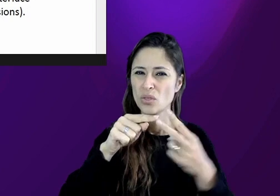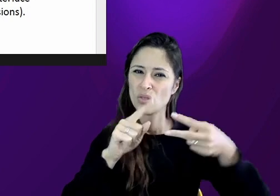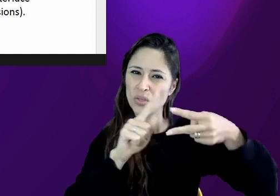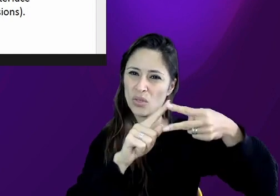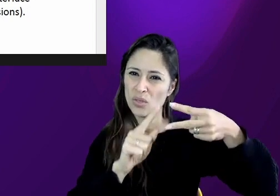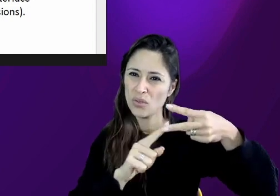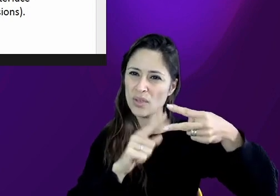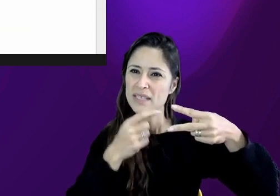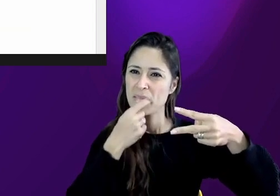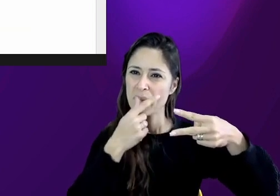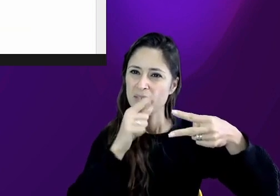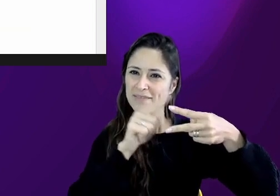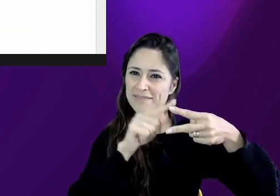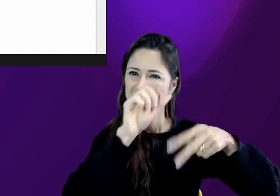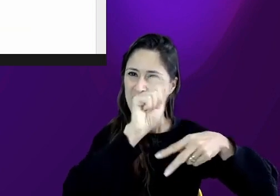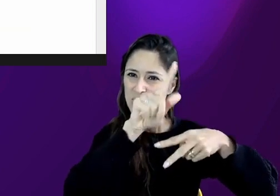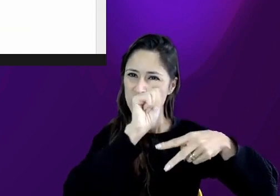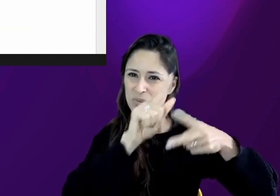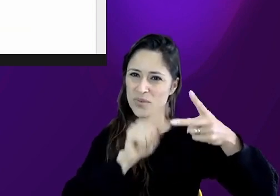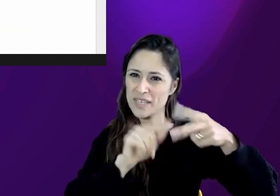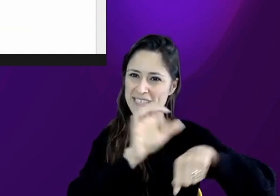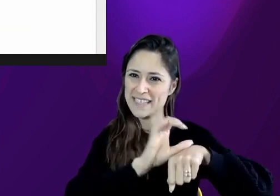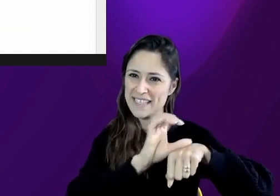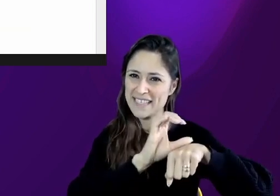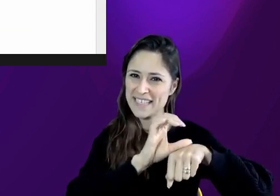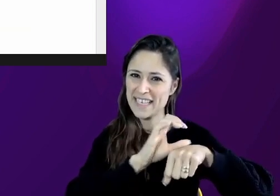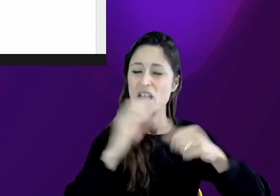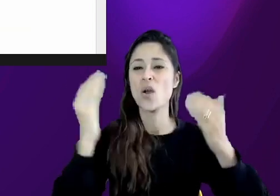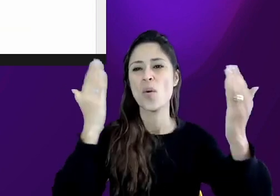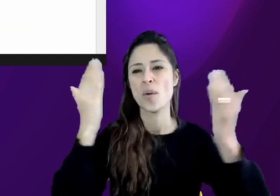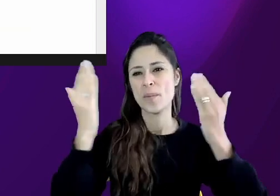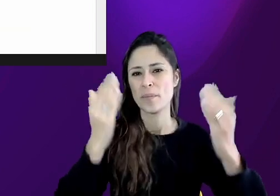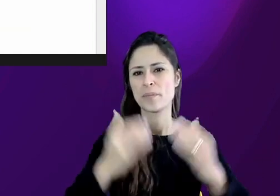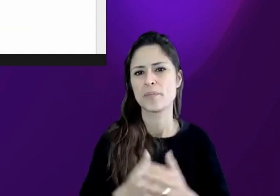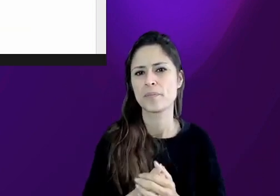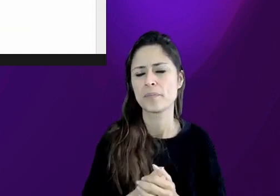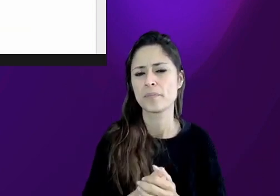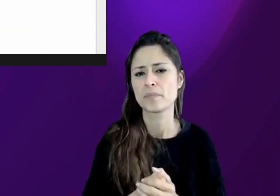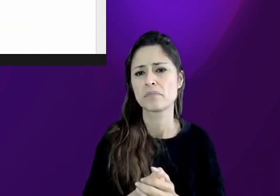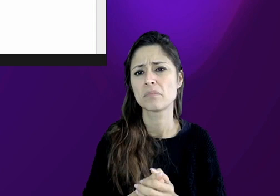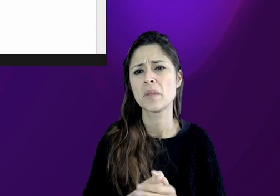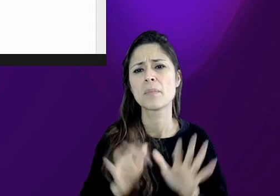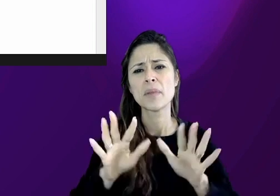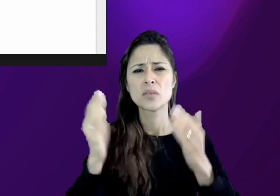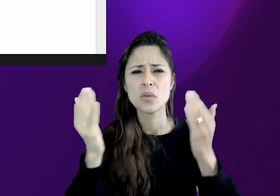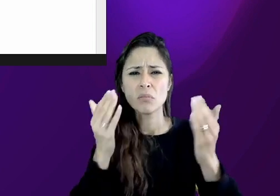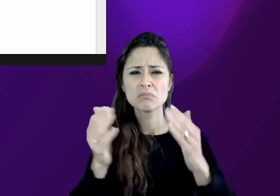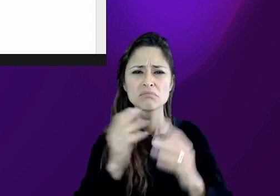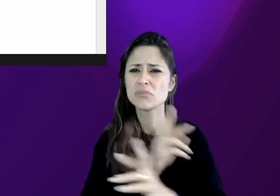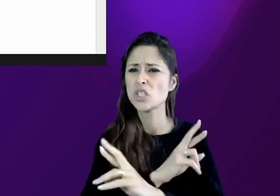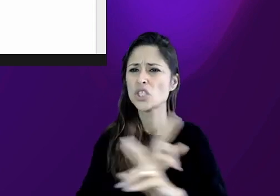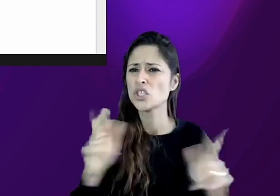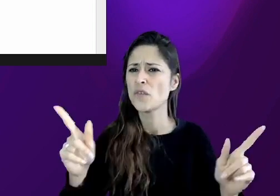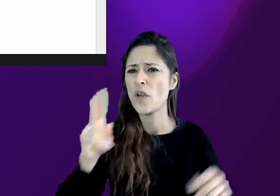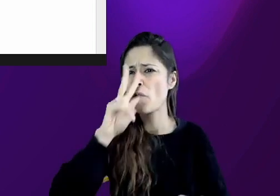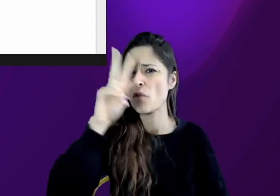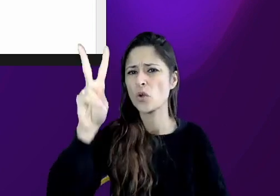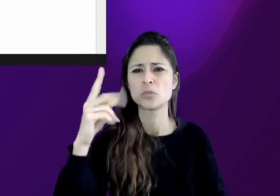paclitaxel, pré-cirurgia. A gente vê que não houve diferença entre os dois